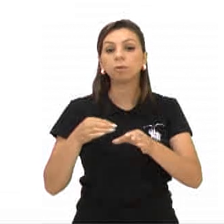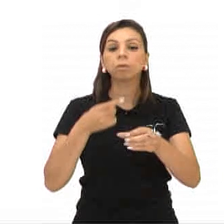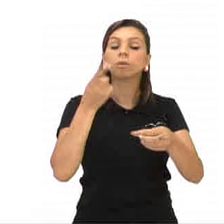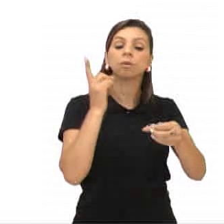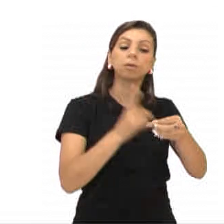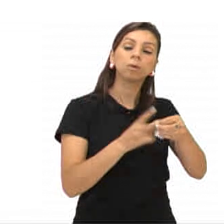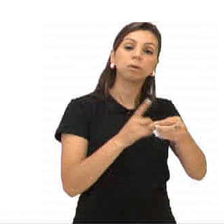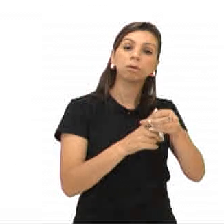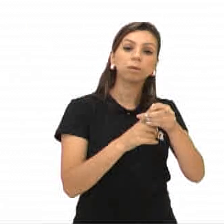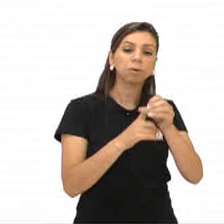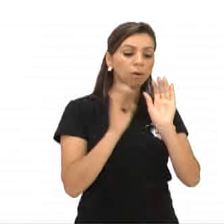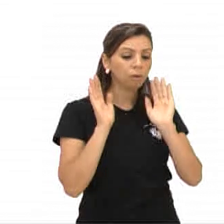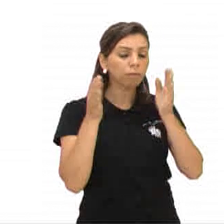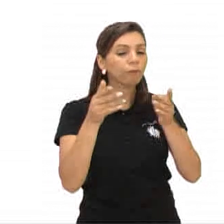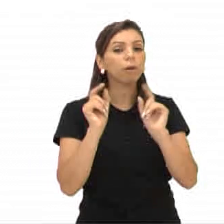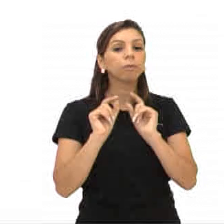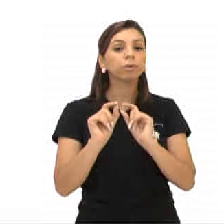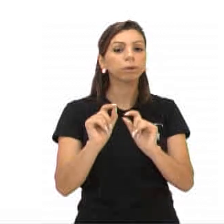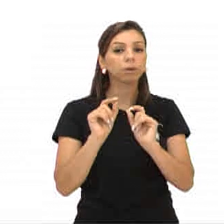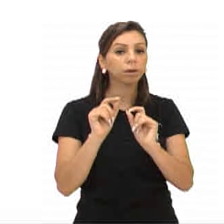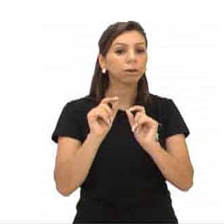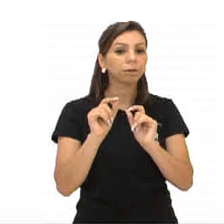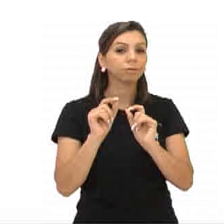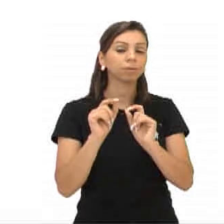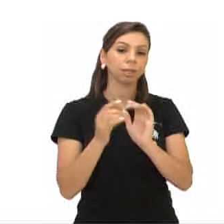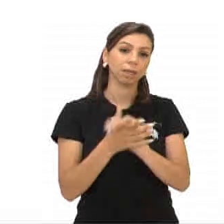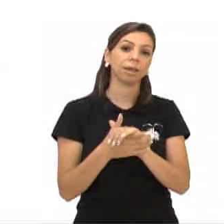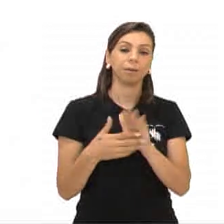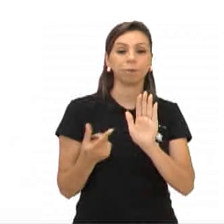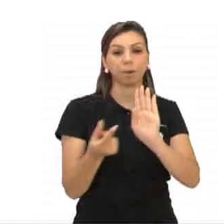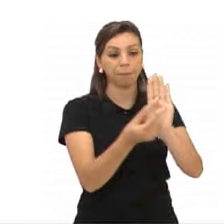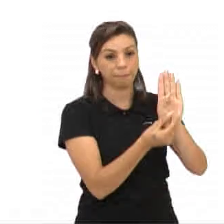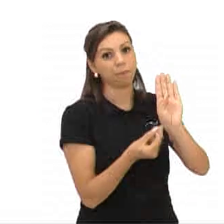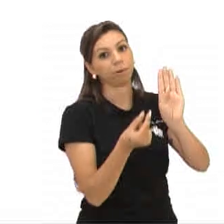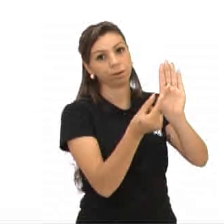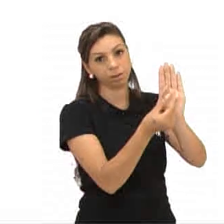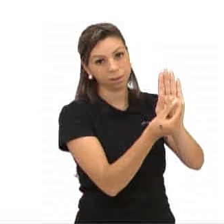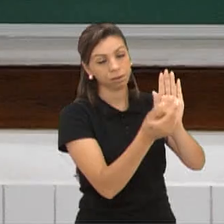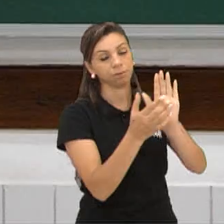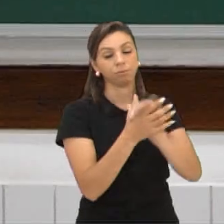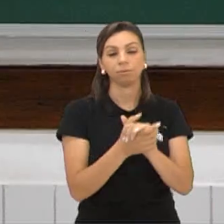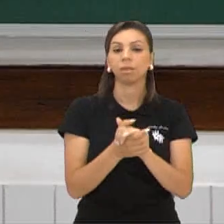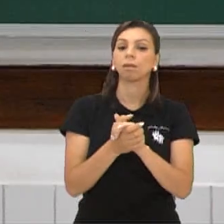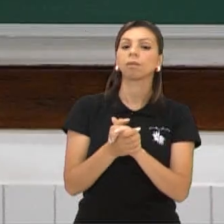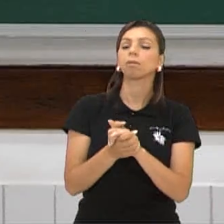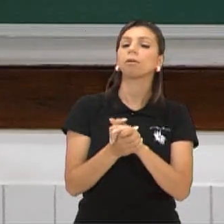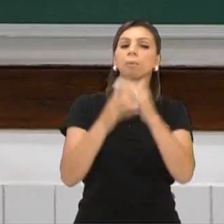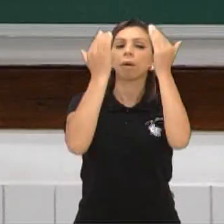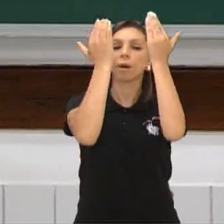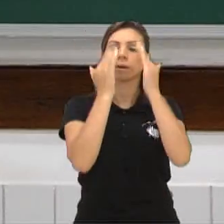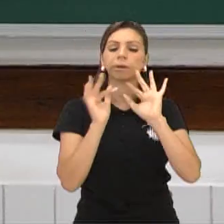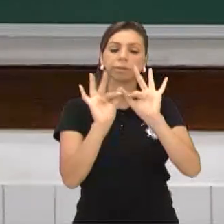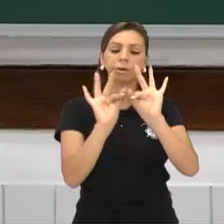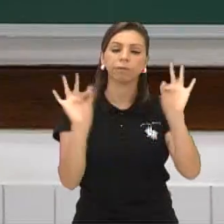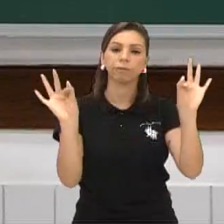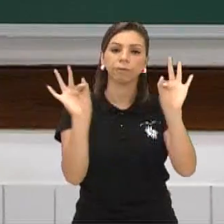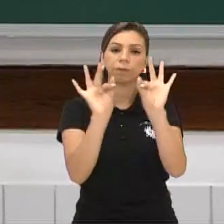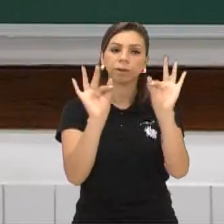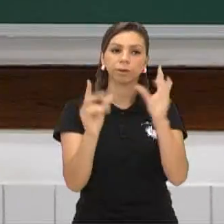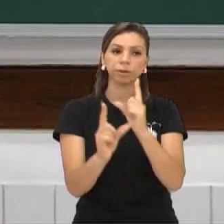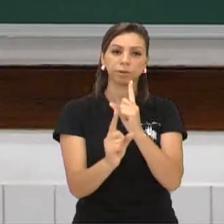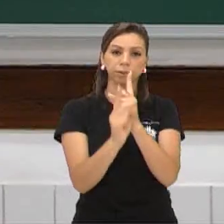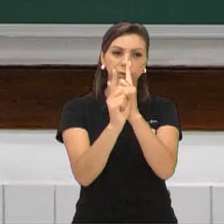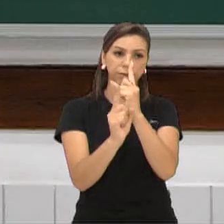voltados prioritariamente para as classes médias e altas. Analisando esta frase que vocês encontram no